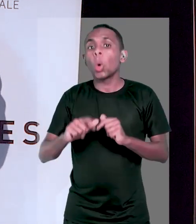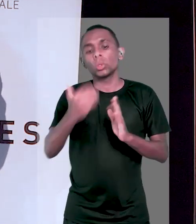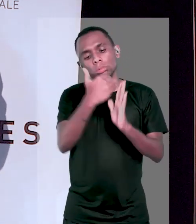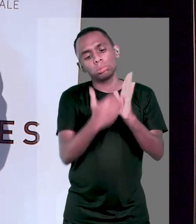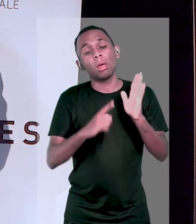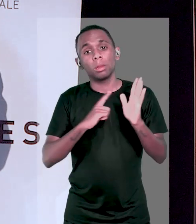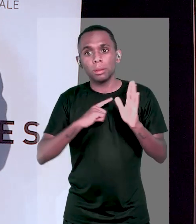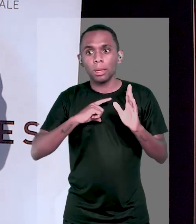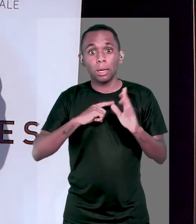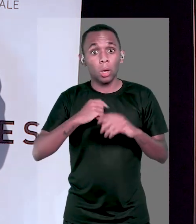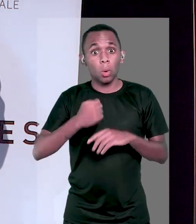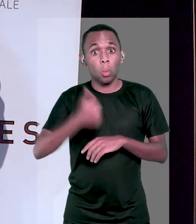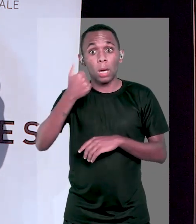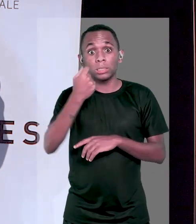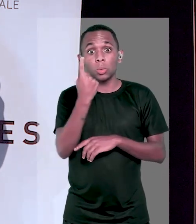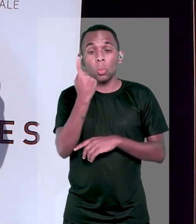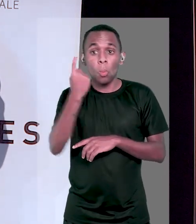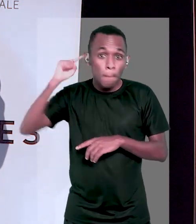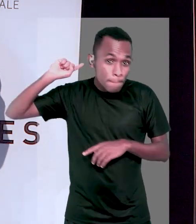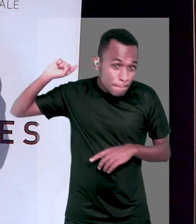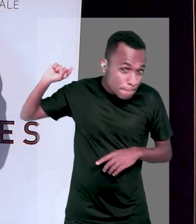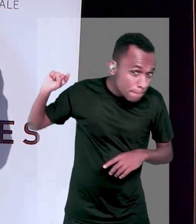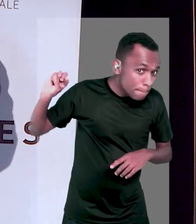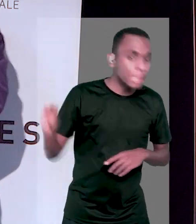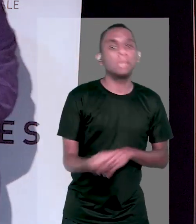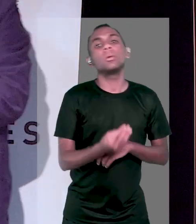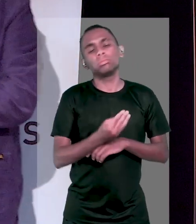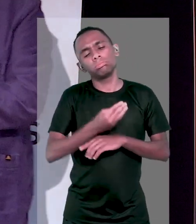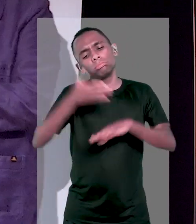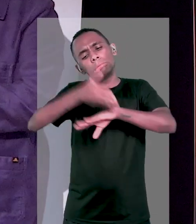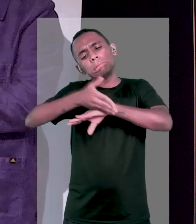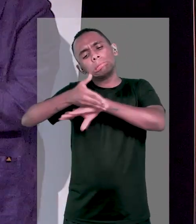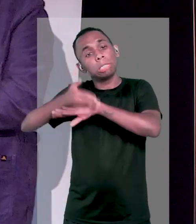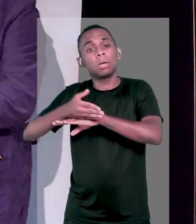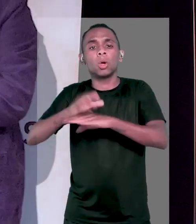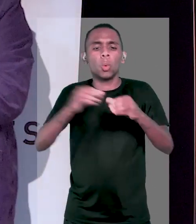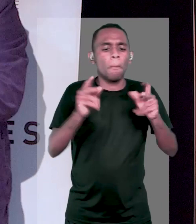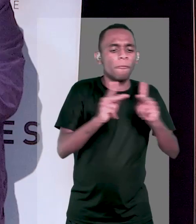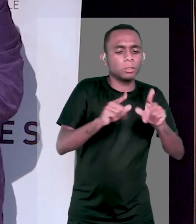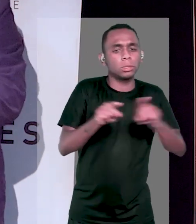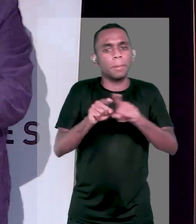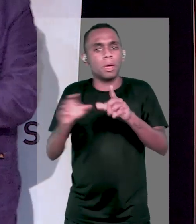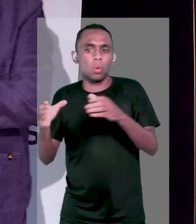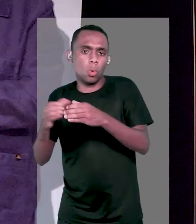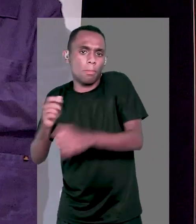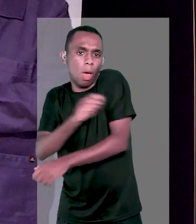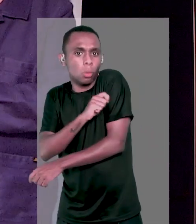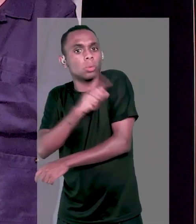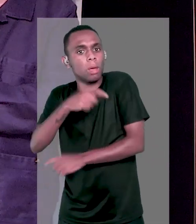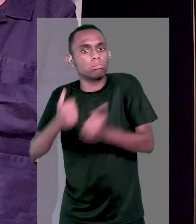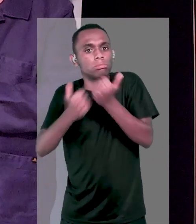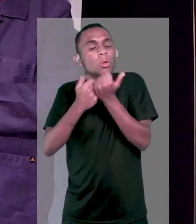Enfim, e a vocês, e aos amigos daqui. O Jorge Colli é um queridíssimo